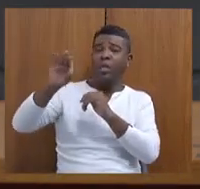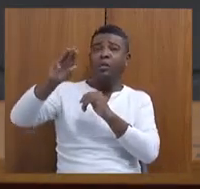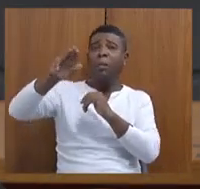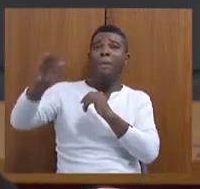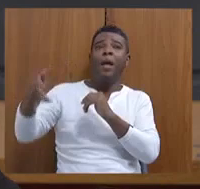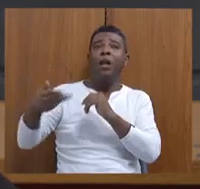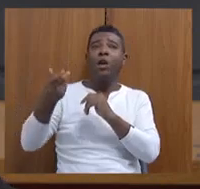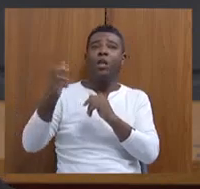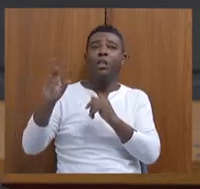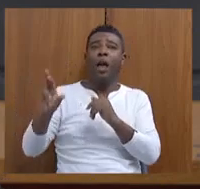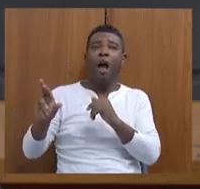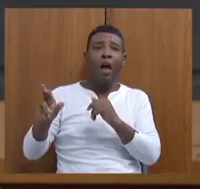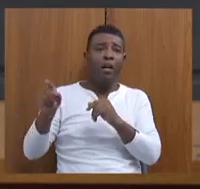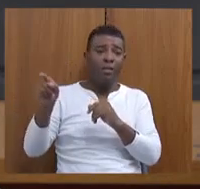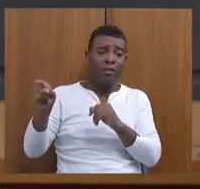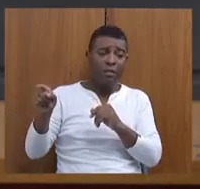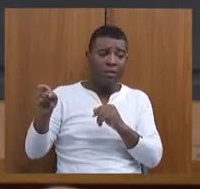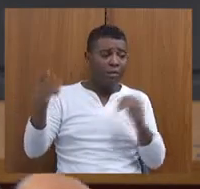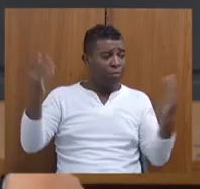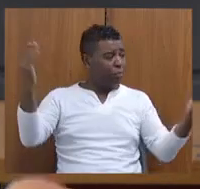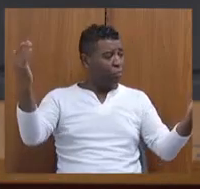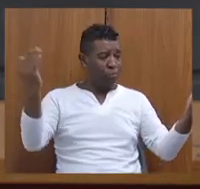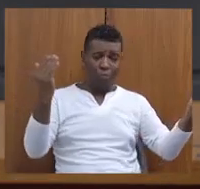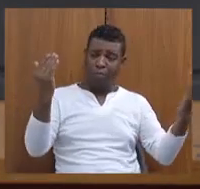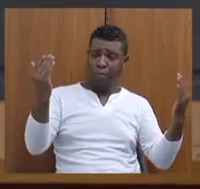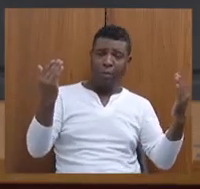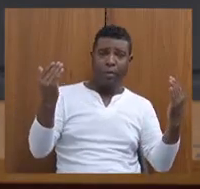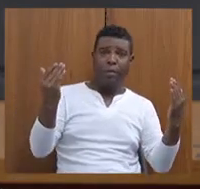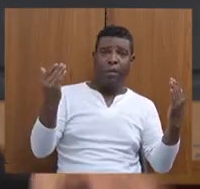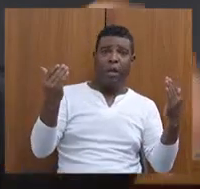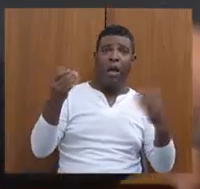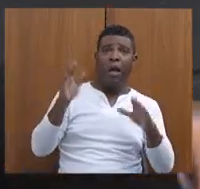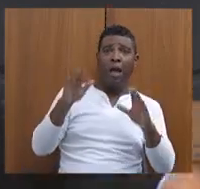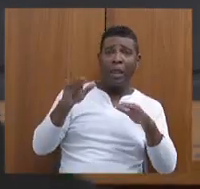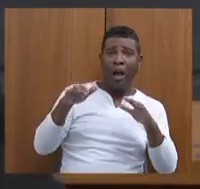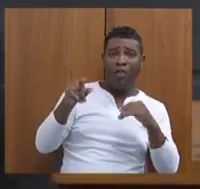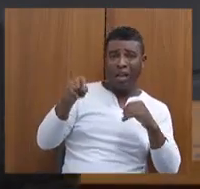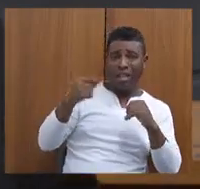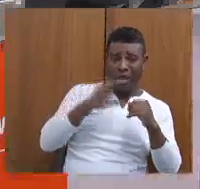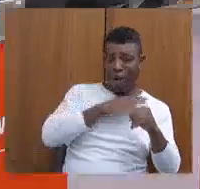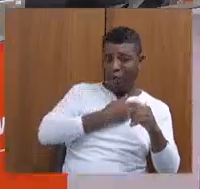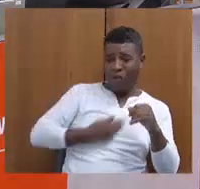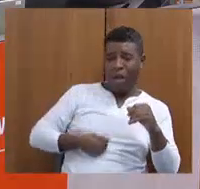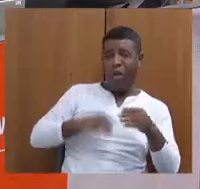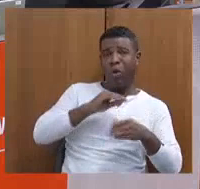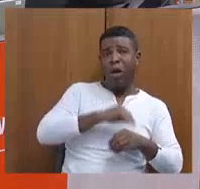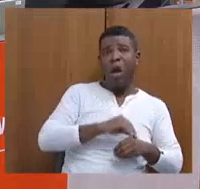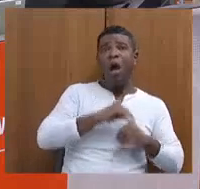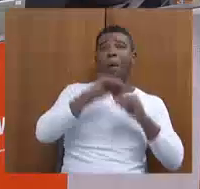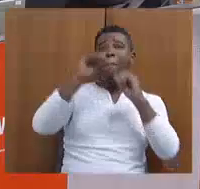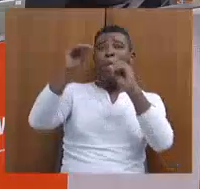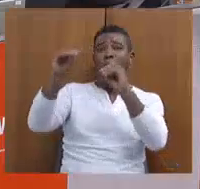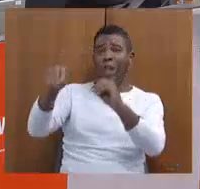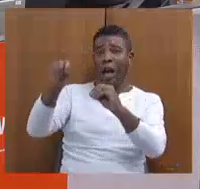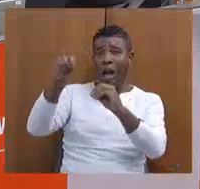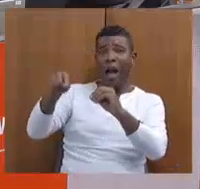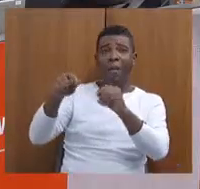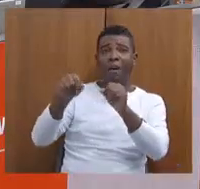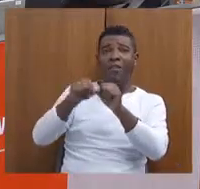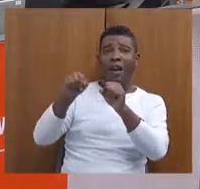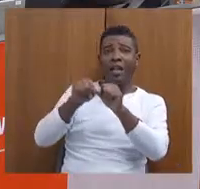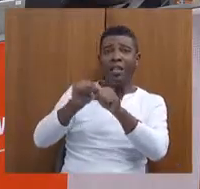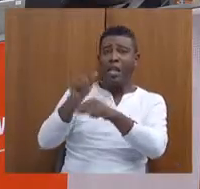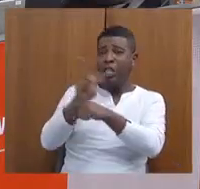Será que o governo do estado terá que mudar a sua sede lá para Conceição do Mato Dentro para fazer a gestão da vida